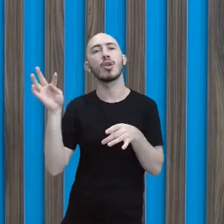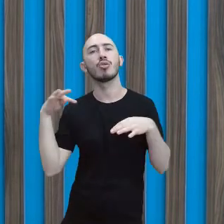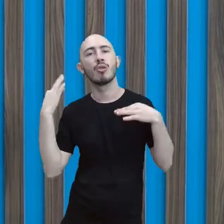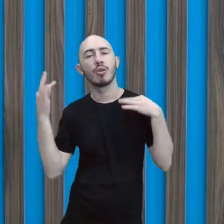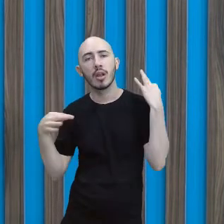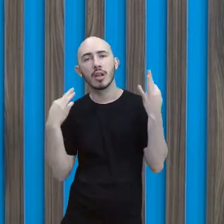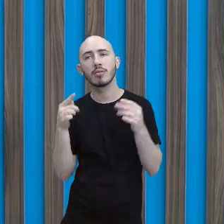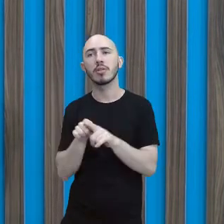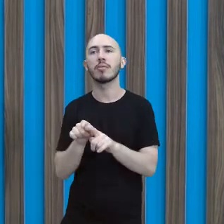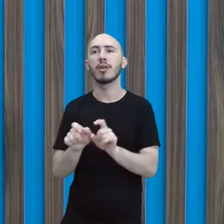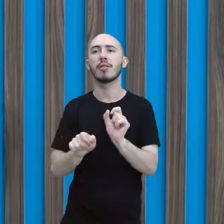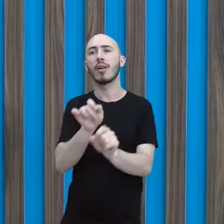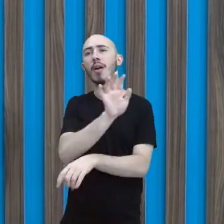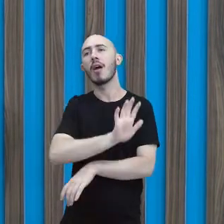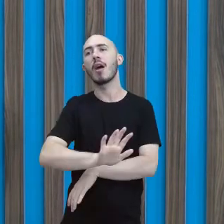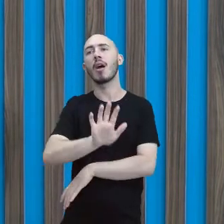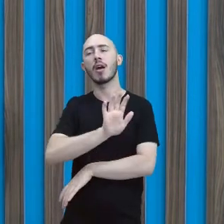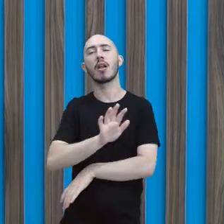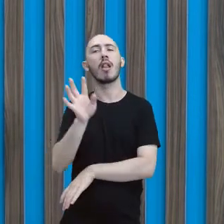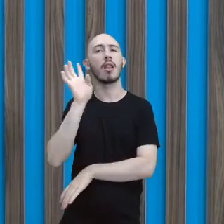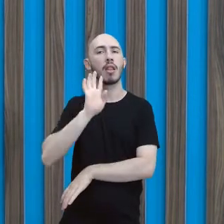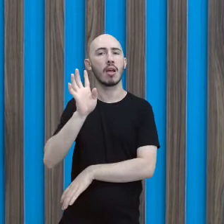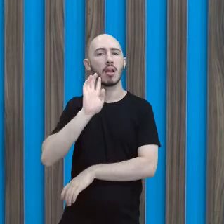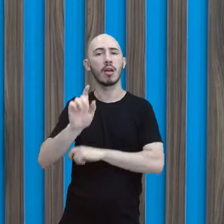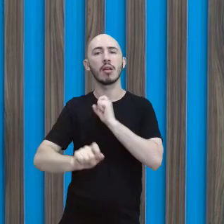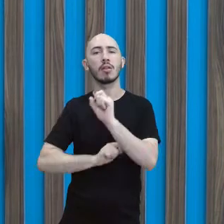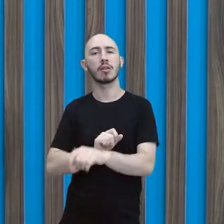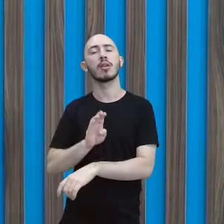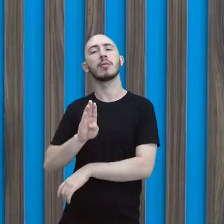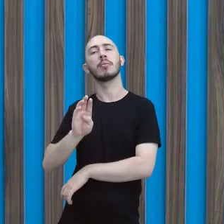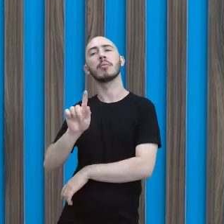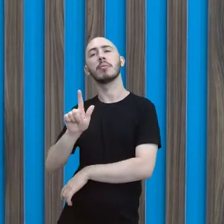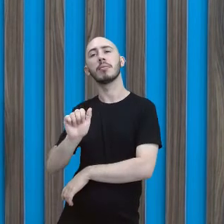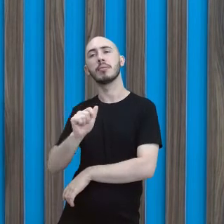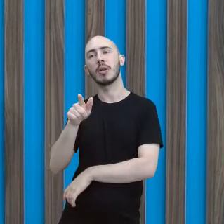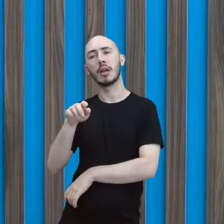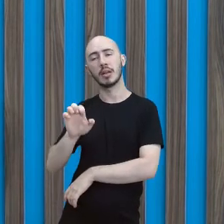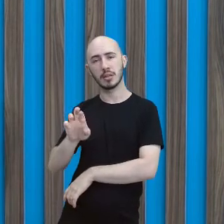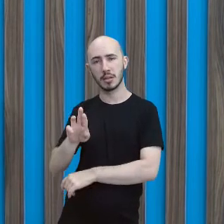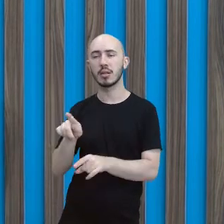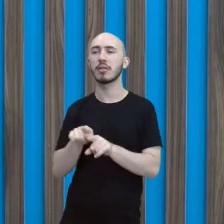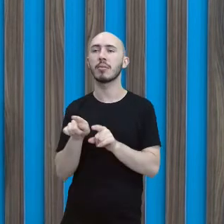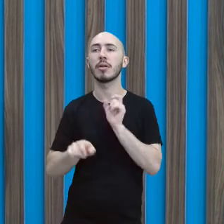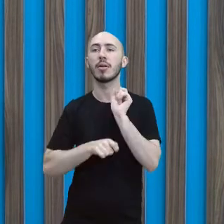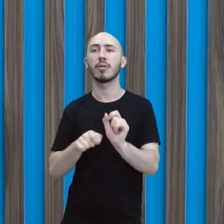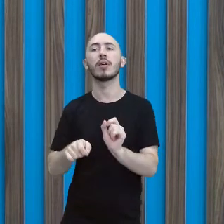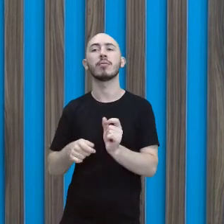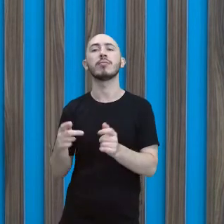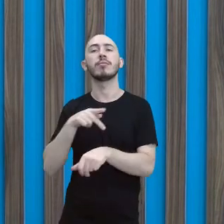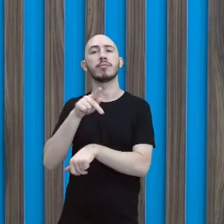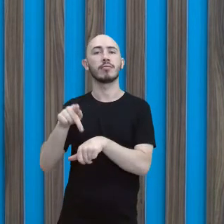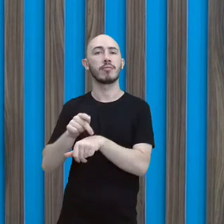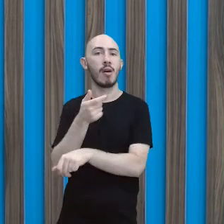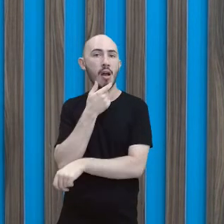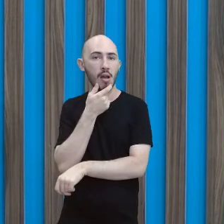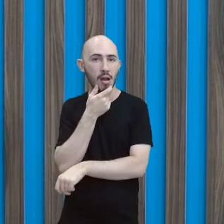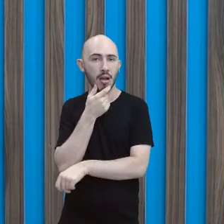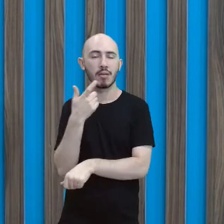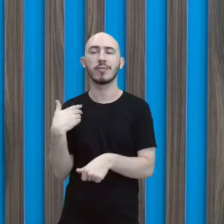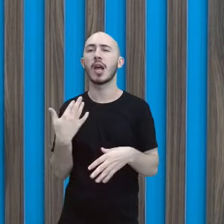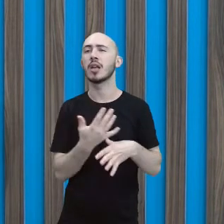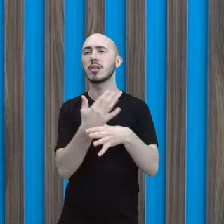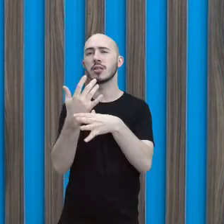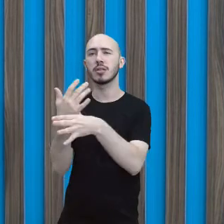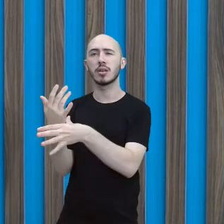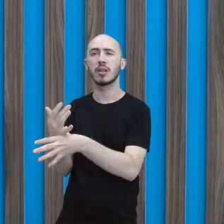mais legal, uma área mais... olha só, blazer. E também na Inglaterra, né, professor? Cidades lindas. Giovana também